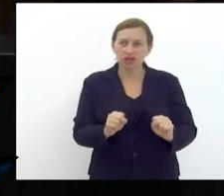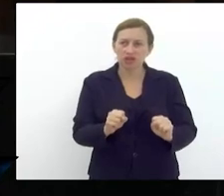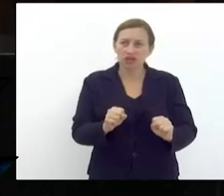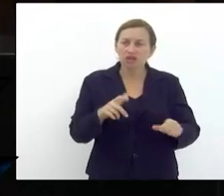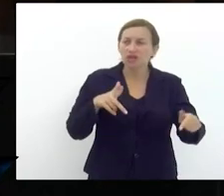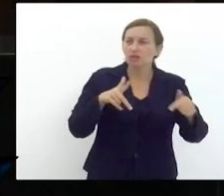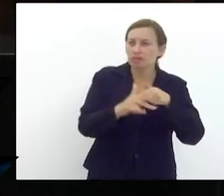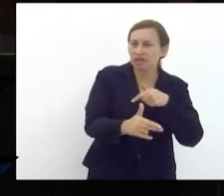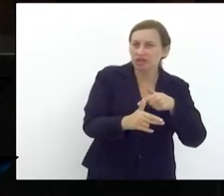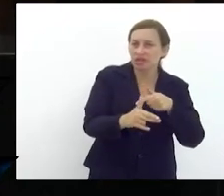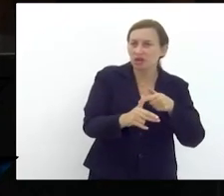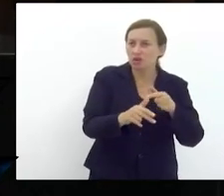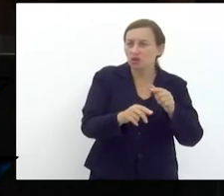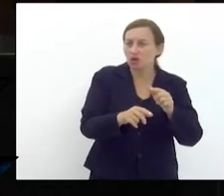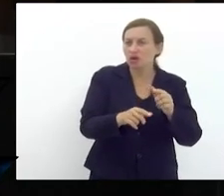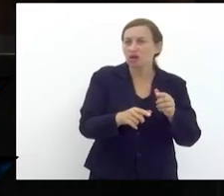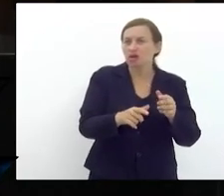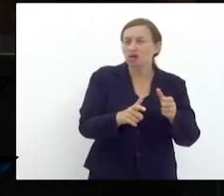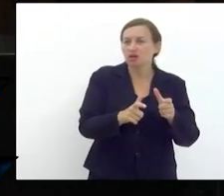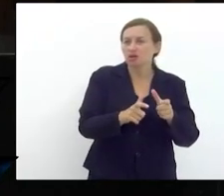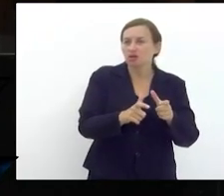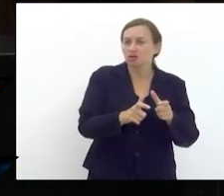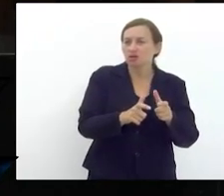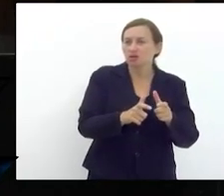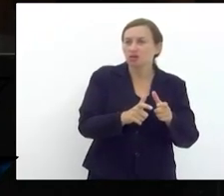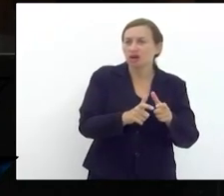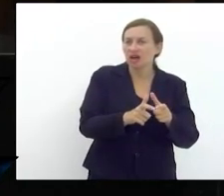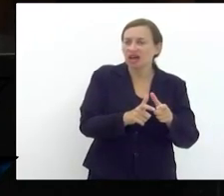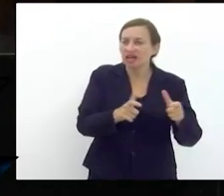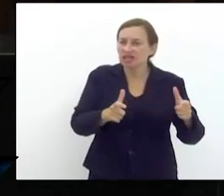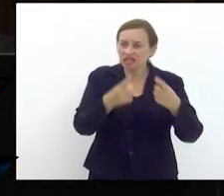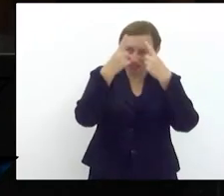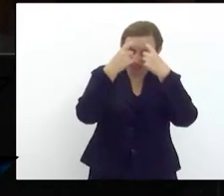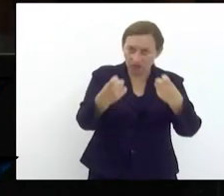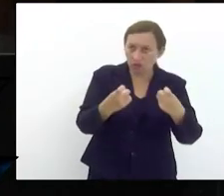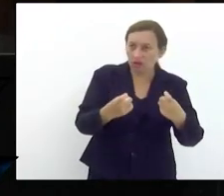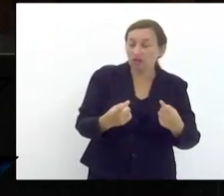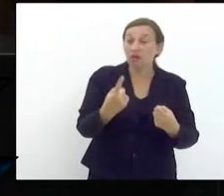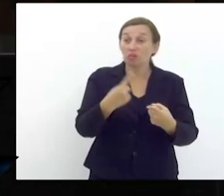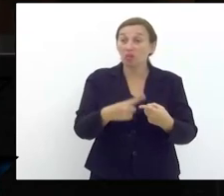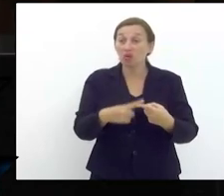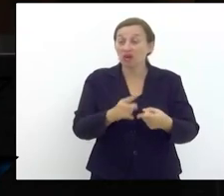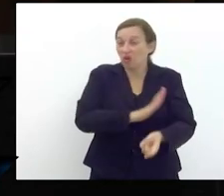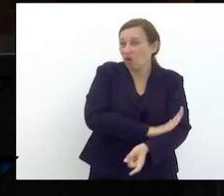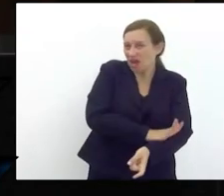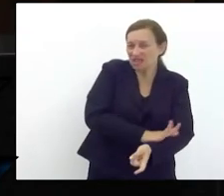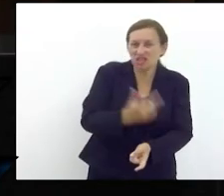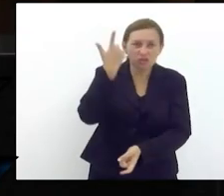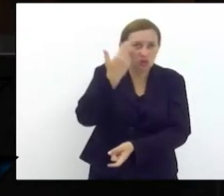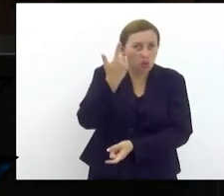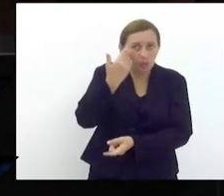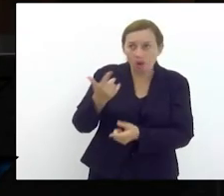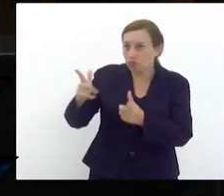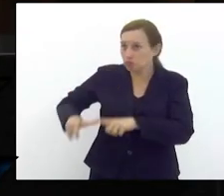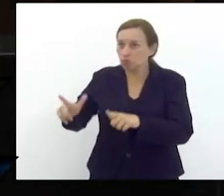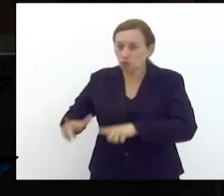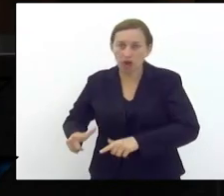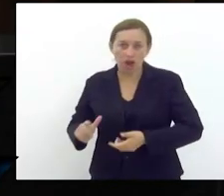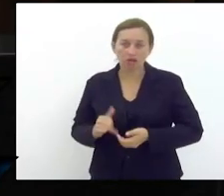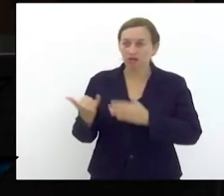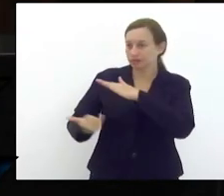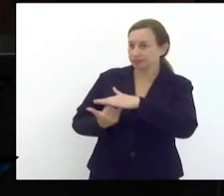o nível de acentuação desse tipo de violência é porque o racismo é naturalizado ele é